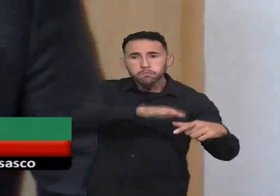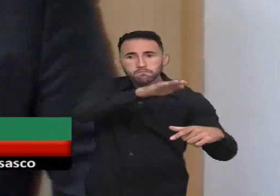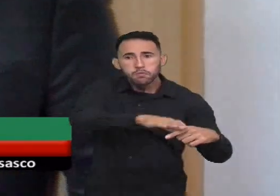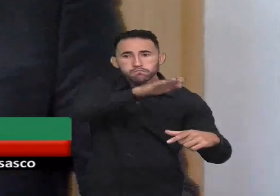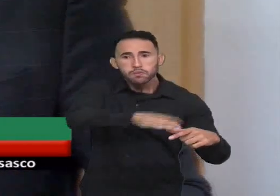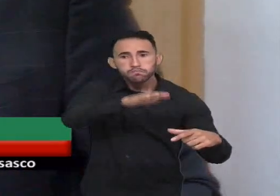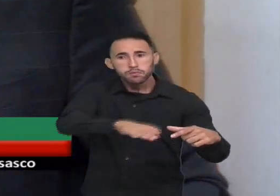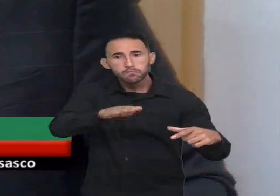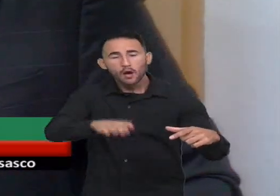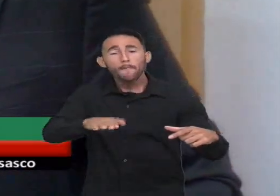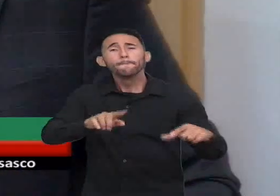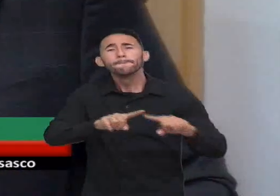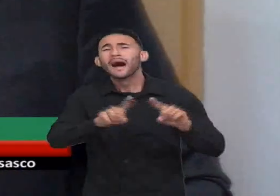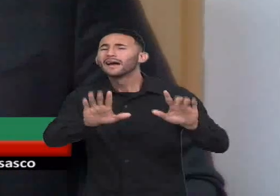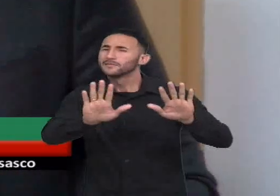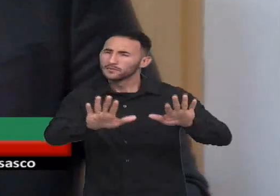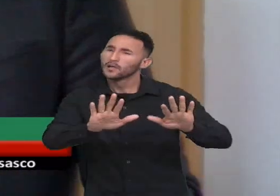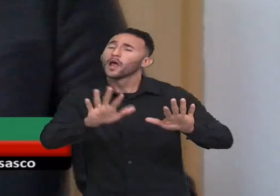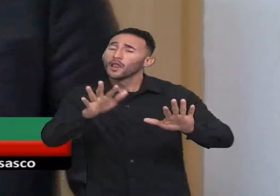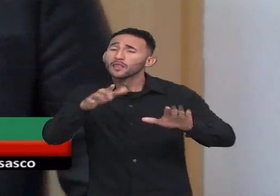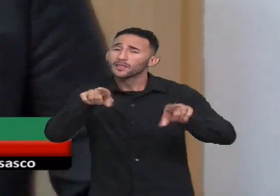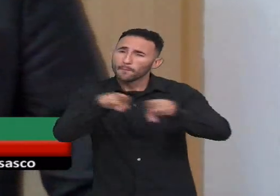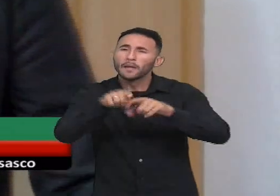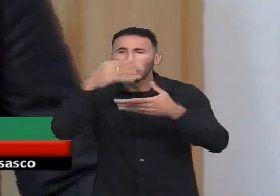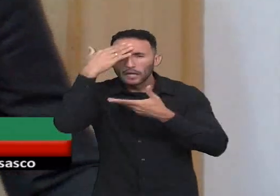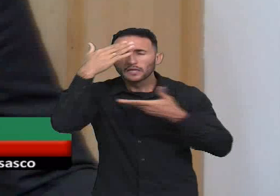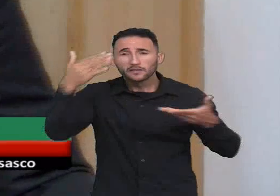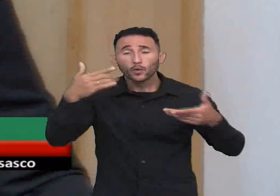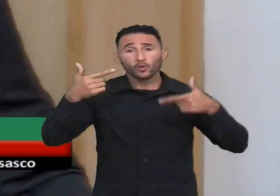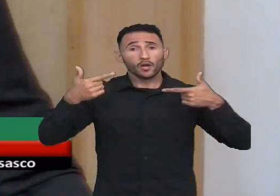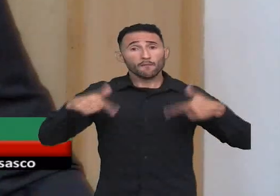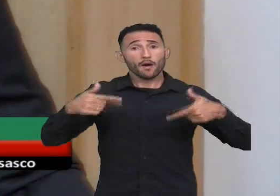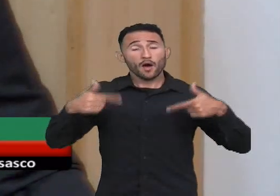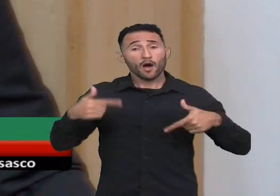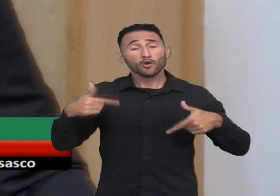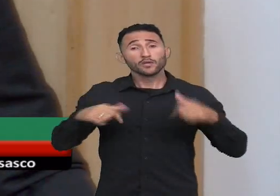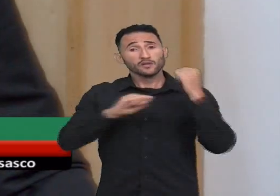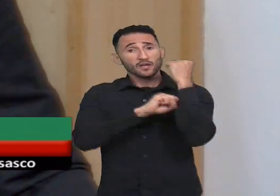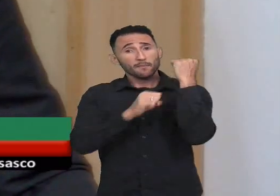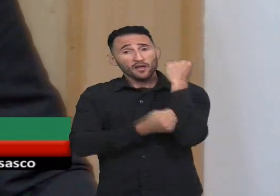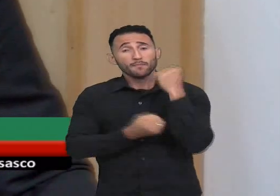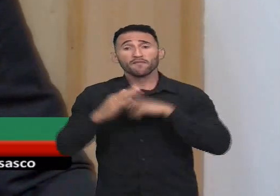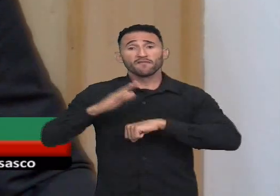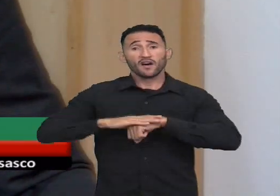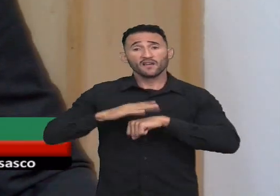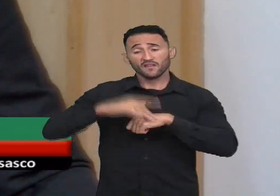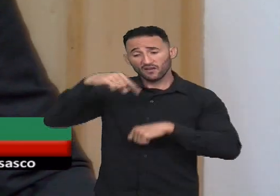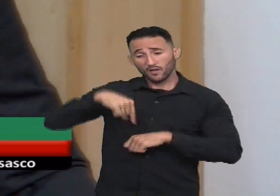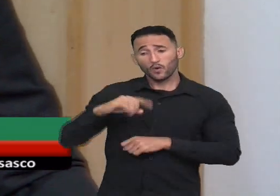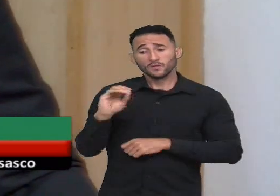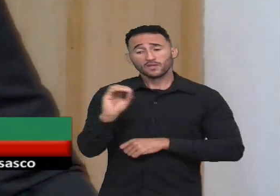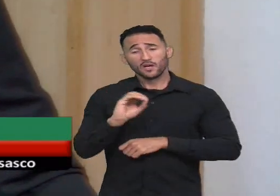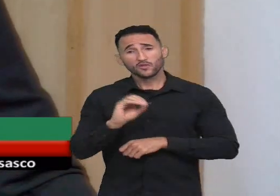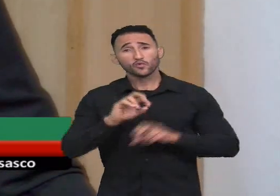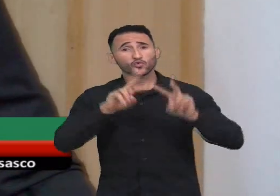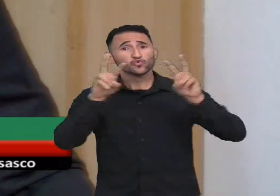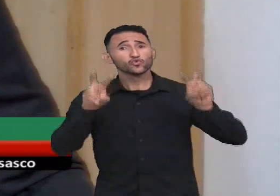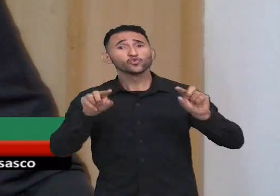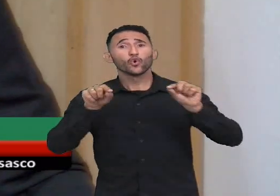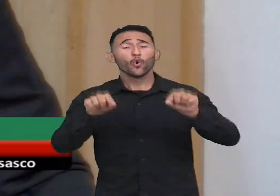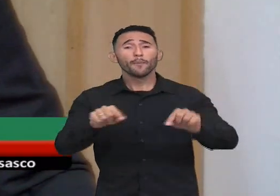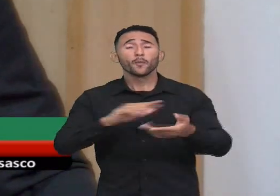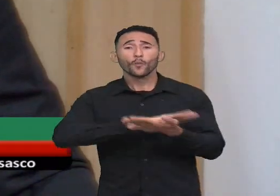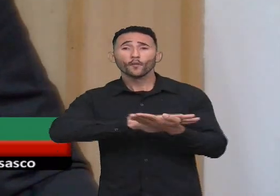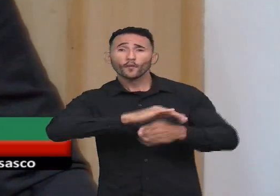também, senhores vereadores, agradecer, vereadora Elza, o trabalho que a Sabesp vem fazendo na cidade de Osasco na questão do